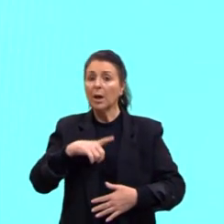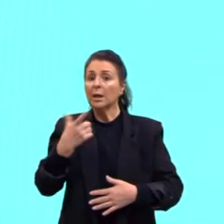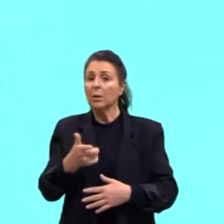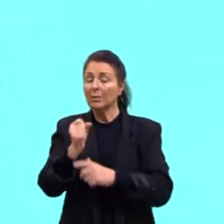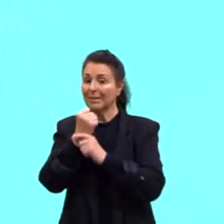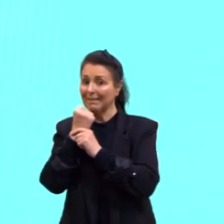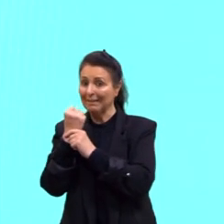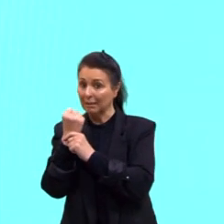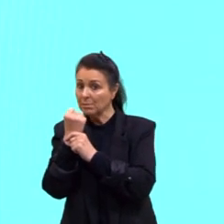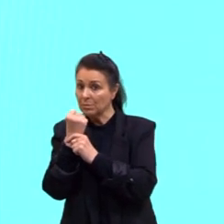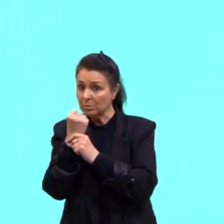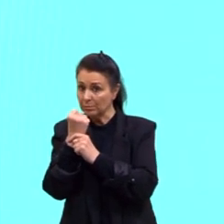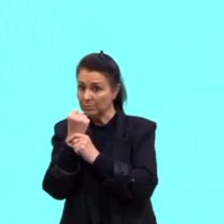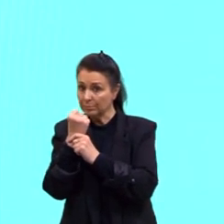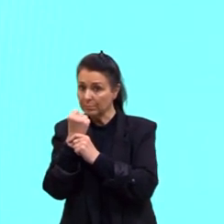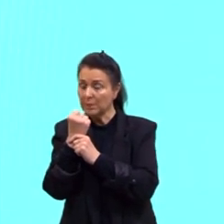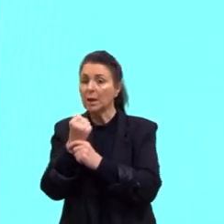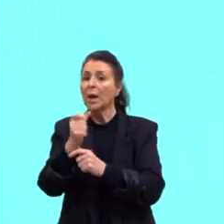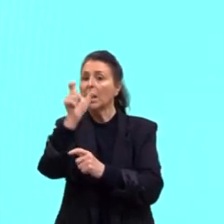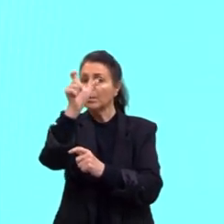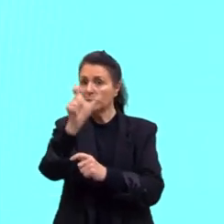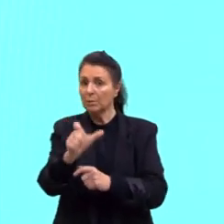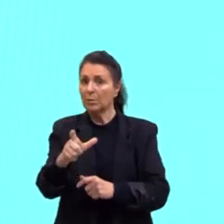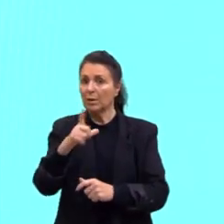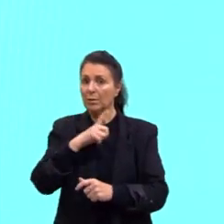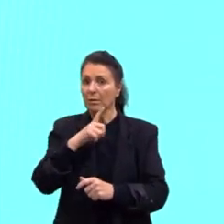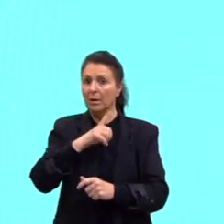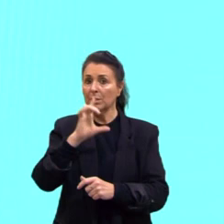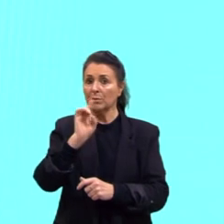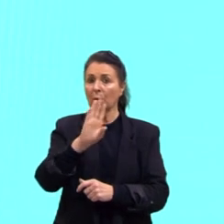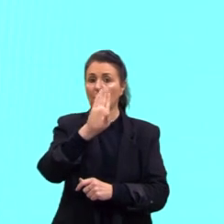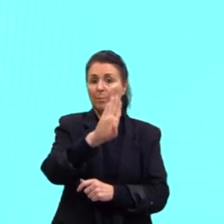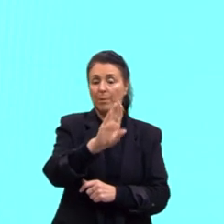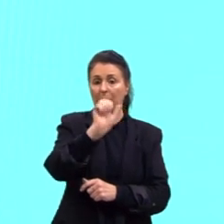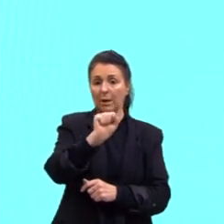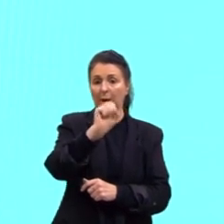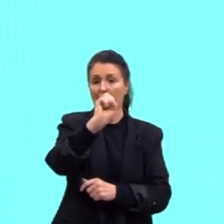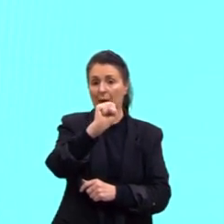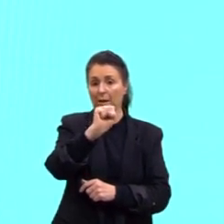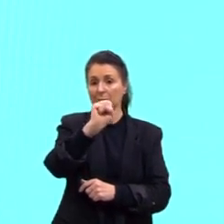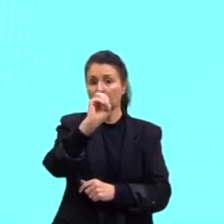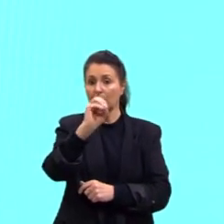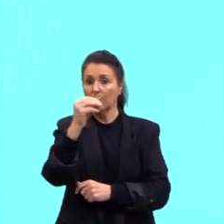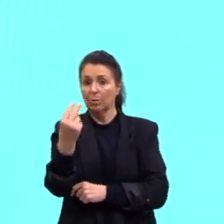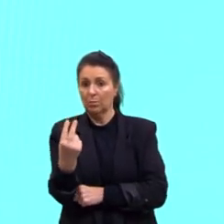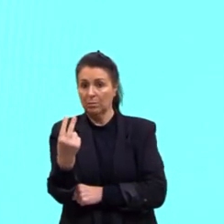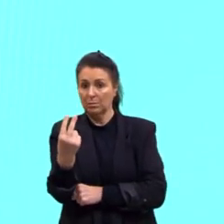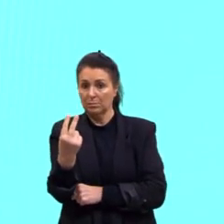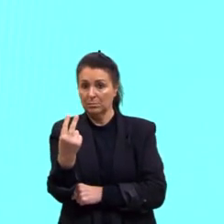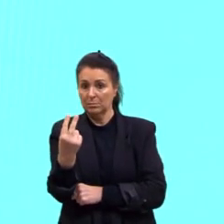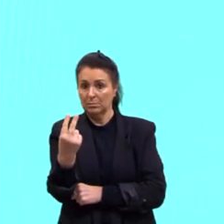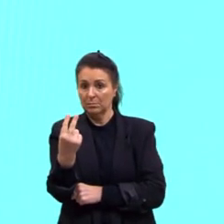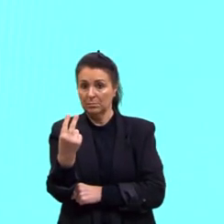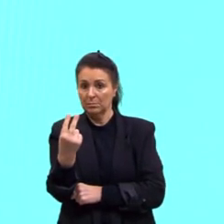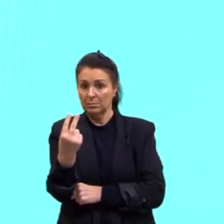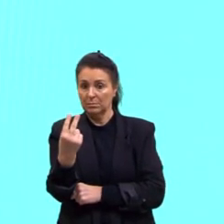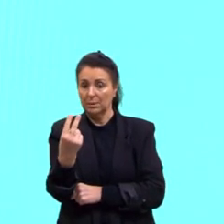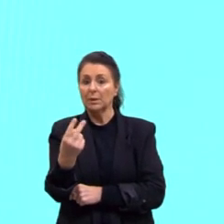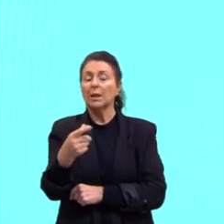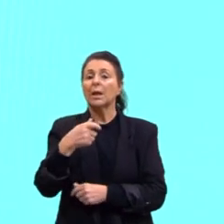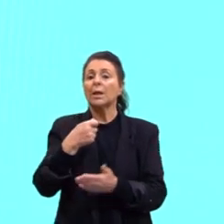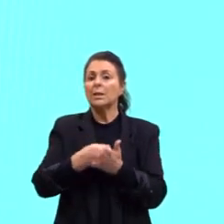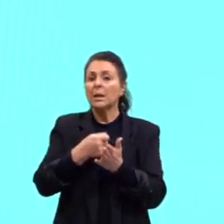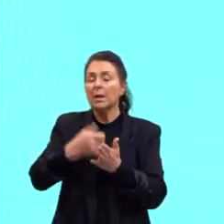garantir que a pessoa só tem e este composto no se seu sistema que é o sulfato de bário